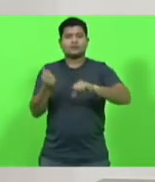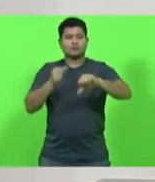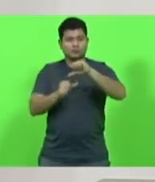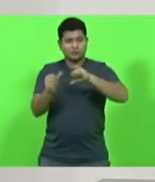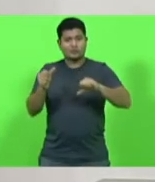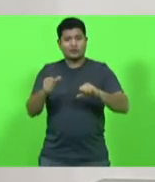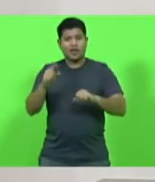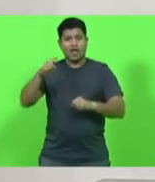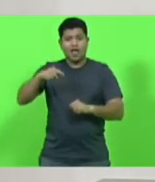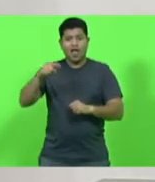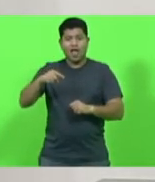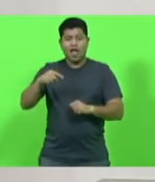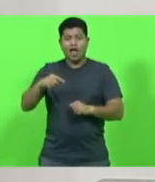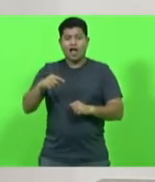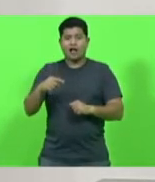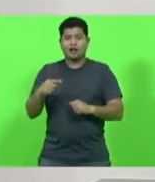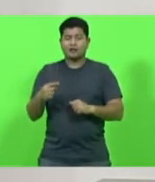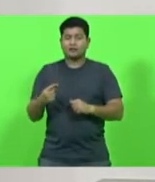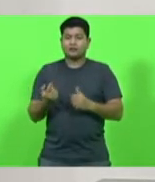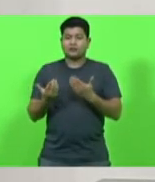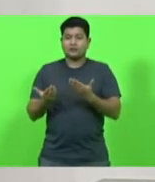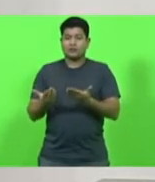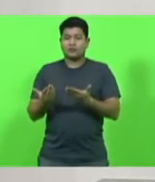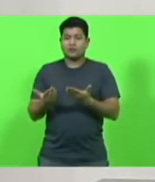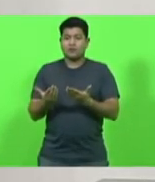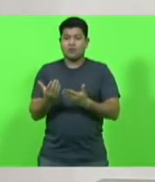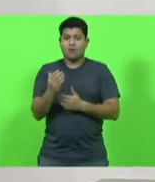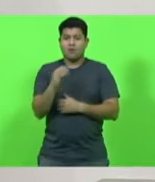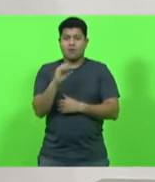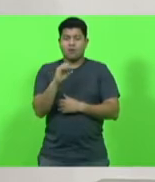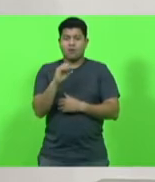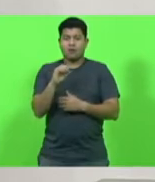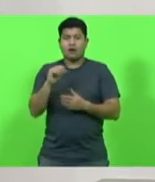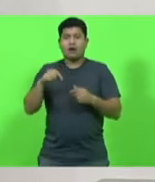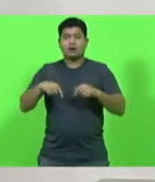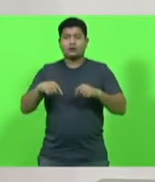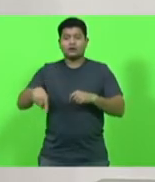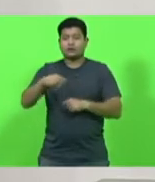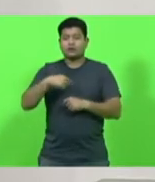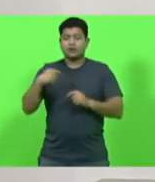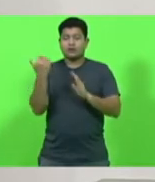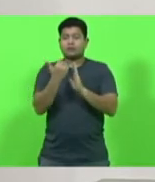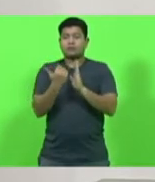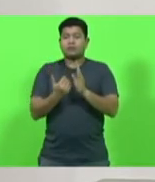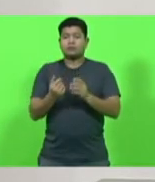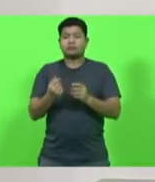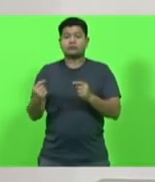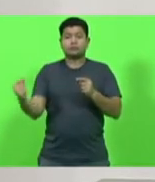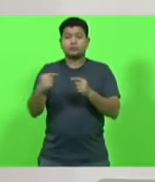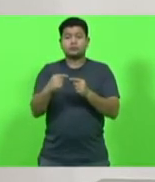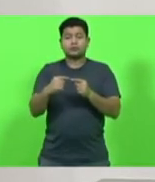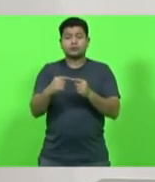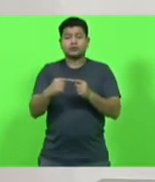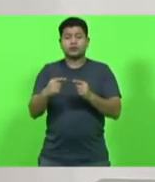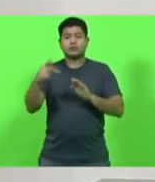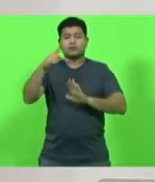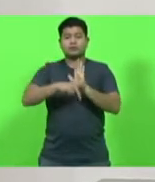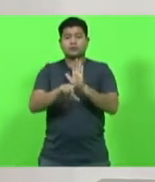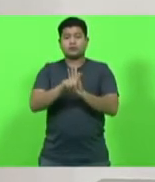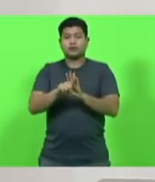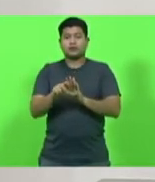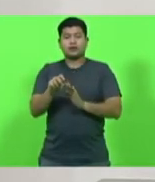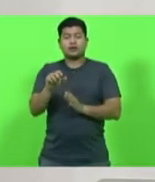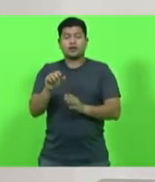o efetivo objeto do programa que a gente propõe nesta casa, que diz o quê? Que em, no máximo,